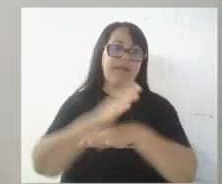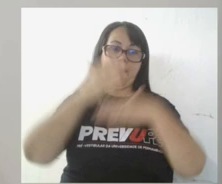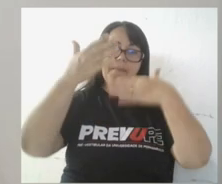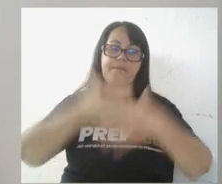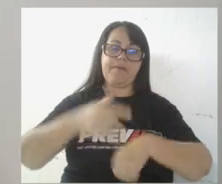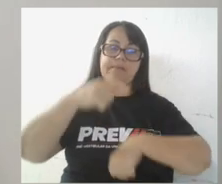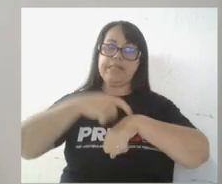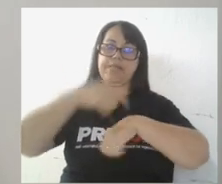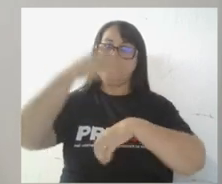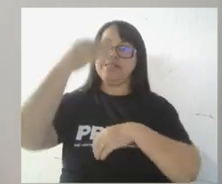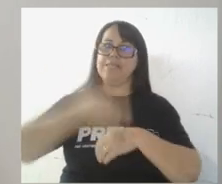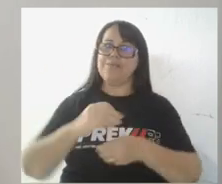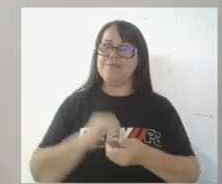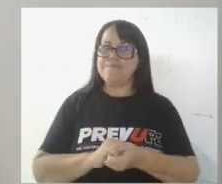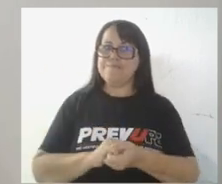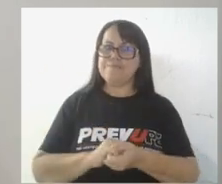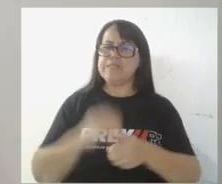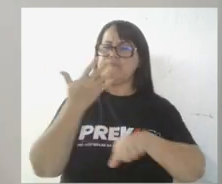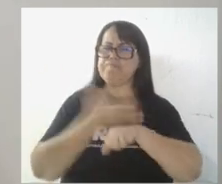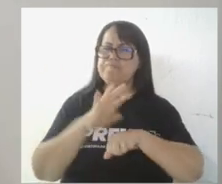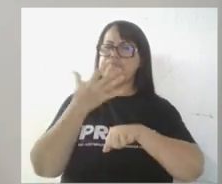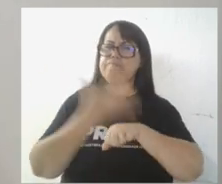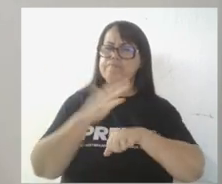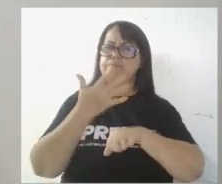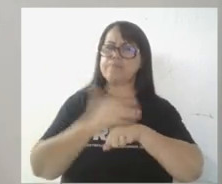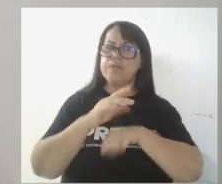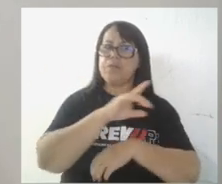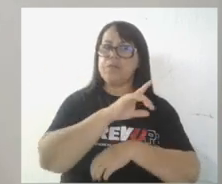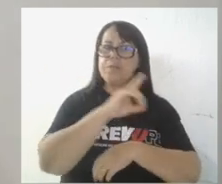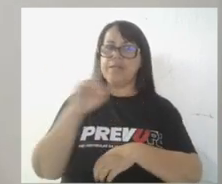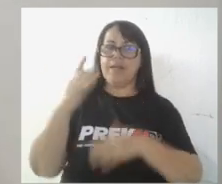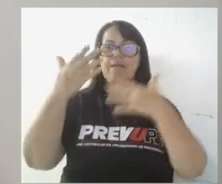ou não a prova no tempo certo. Continue